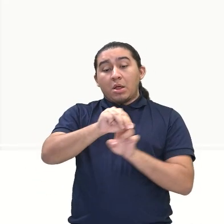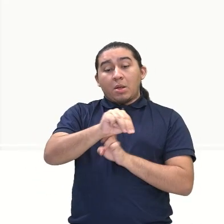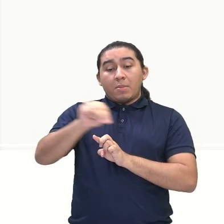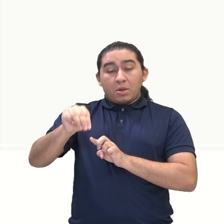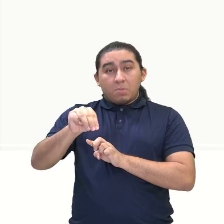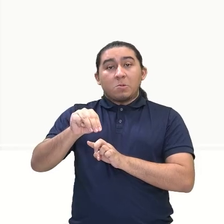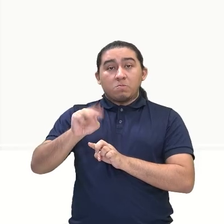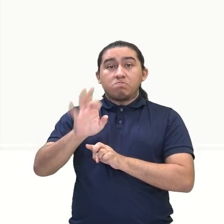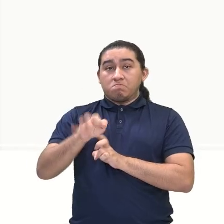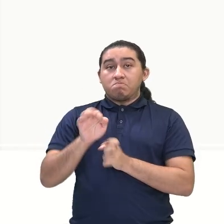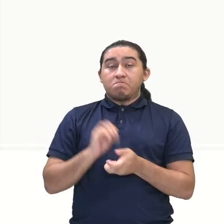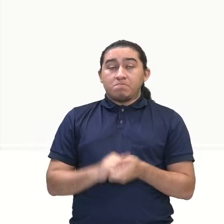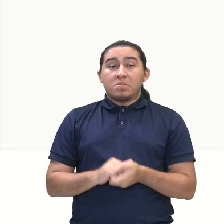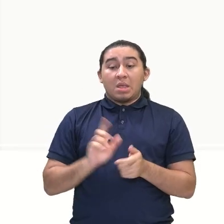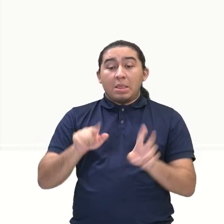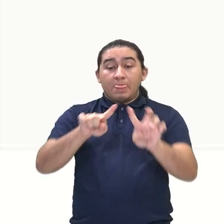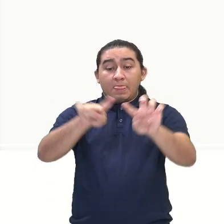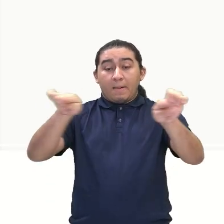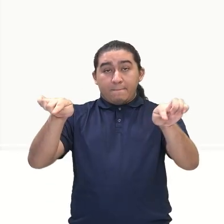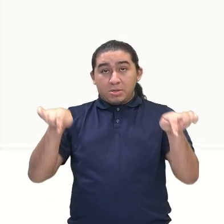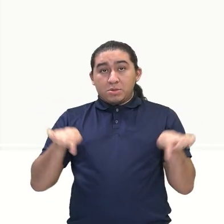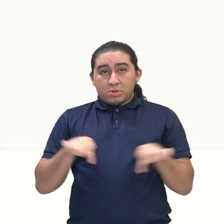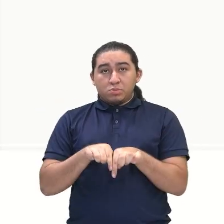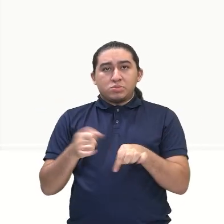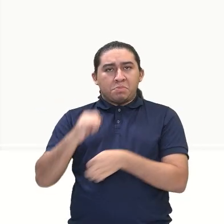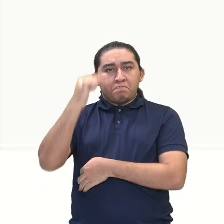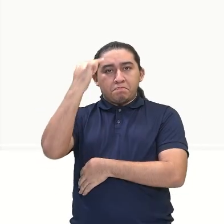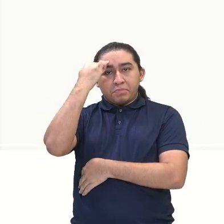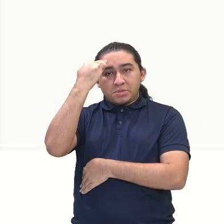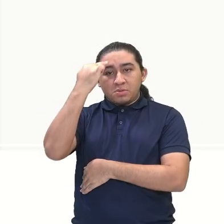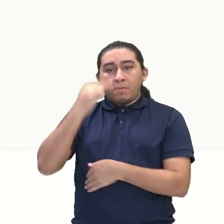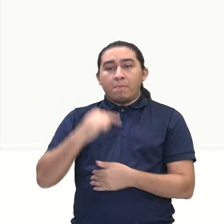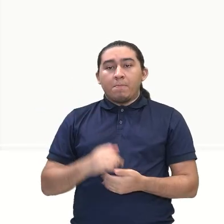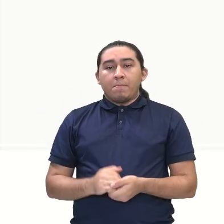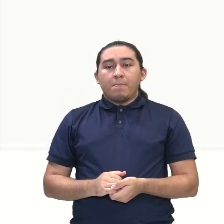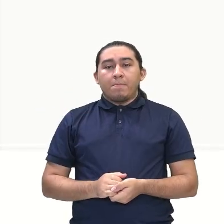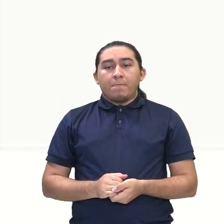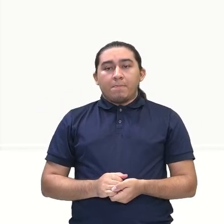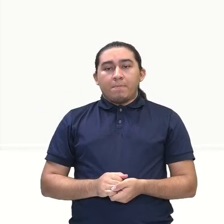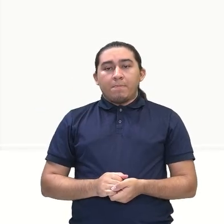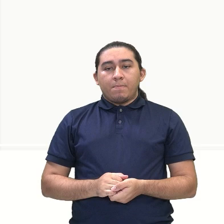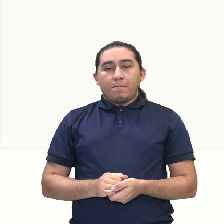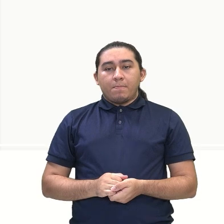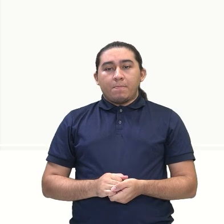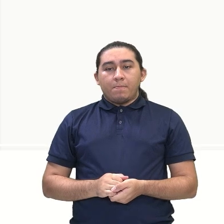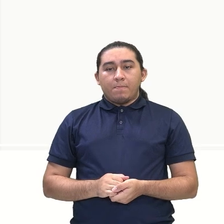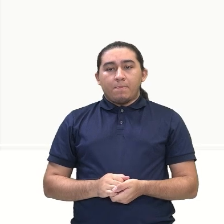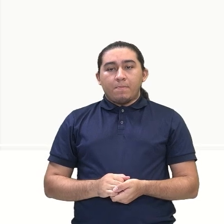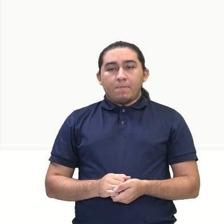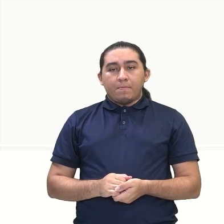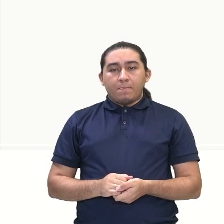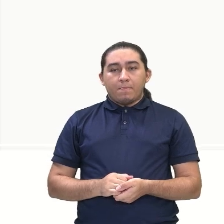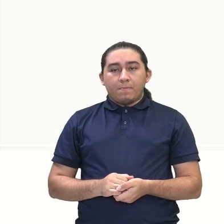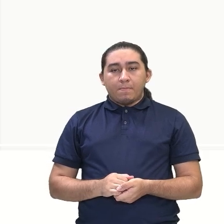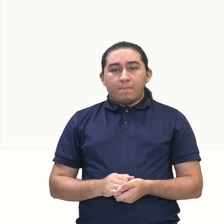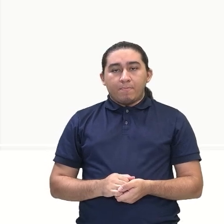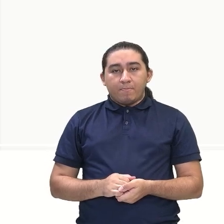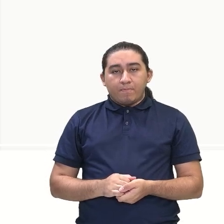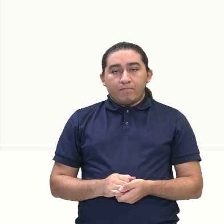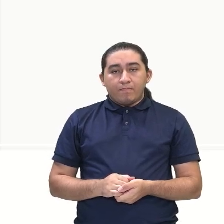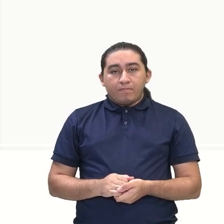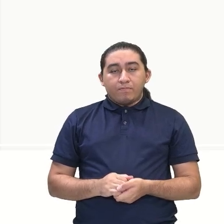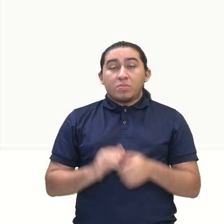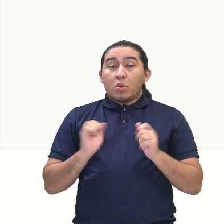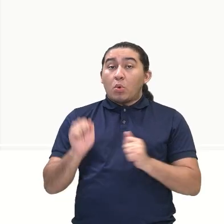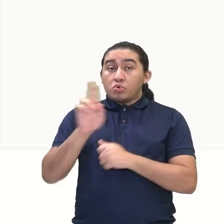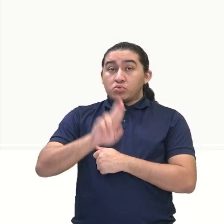São tamanhos, né? Quando eu penso em unidade de comprimento, eu vou estar trabalhando com o metro